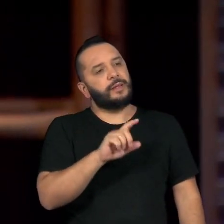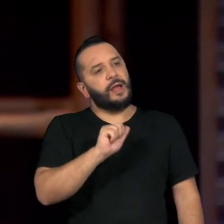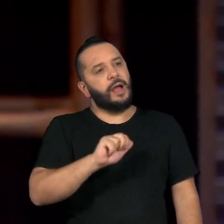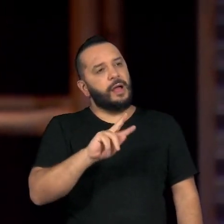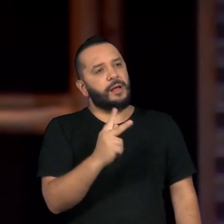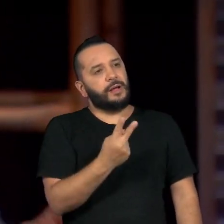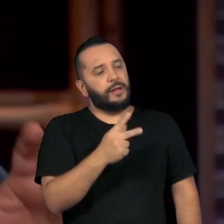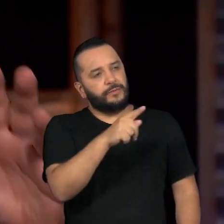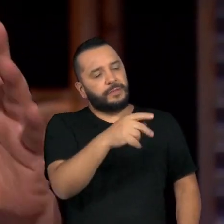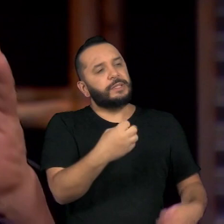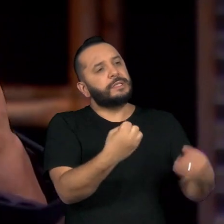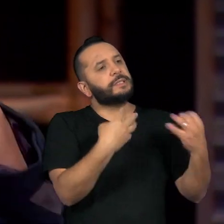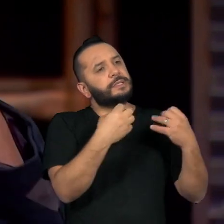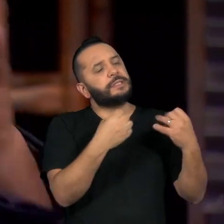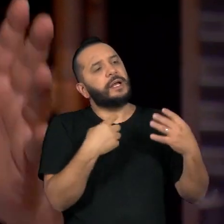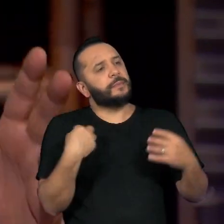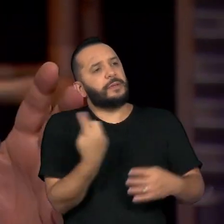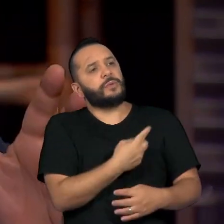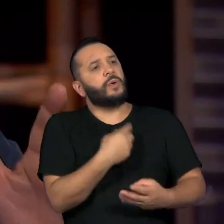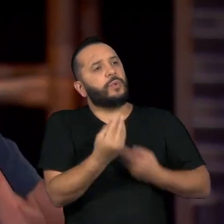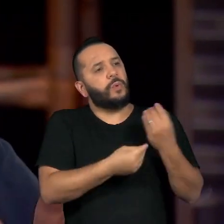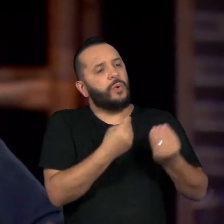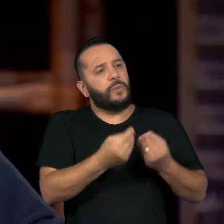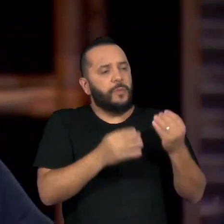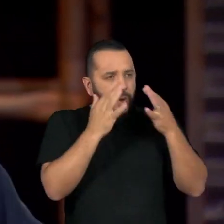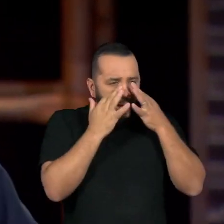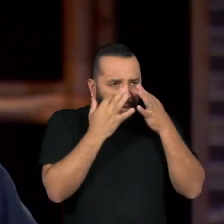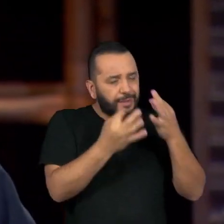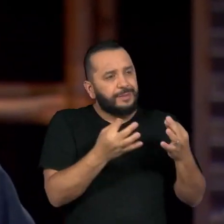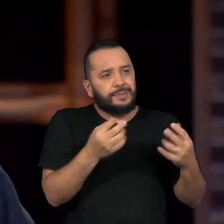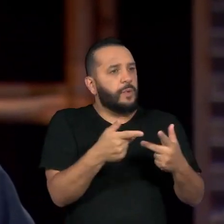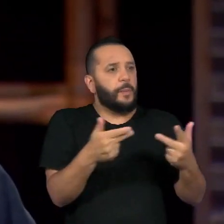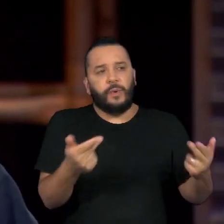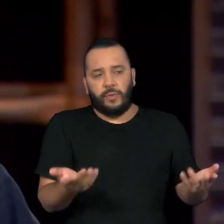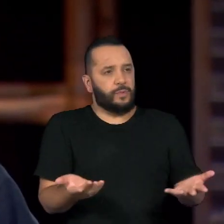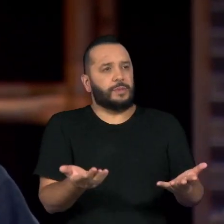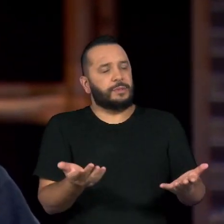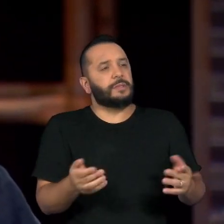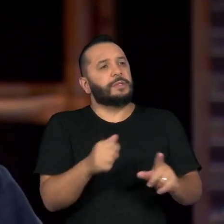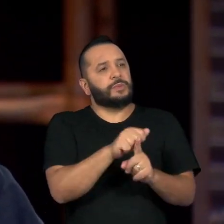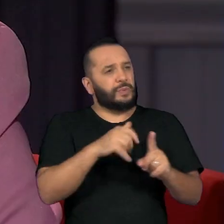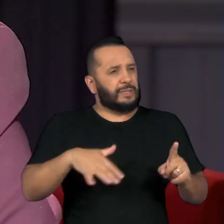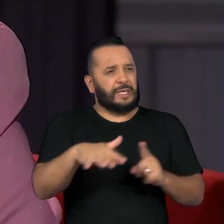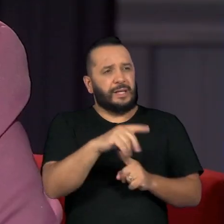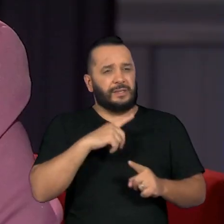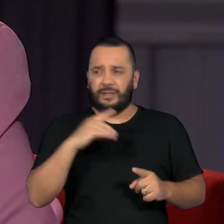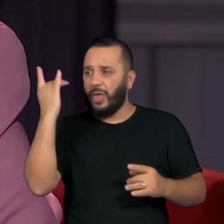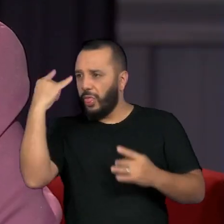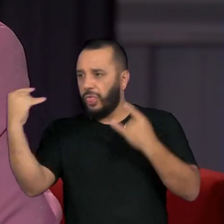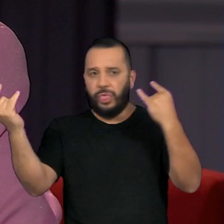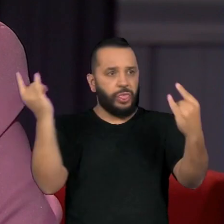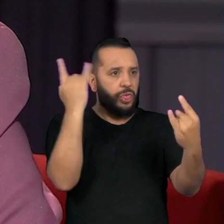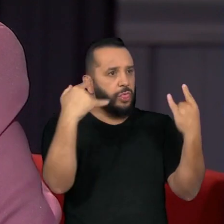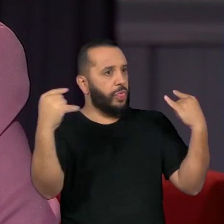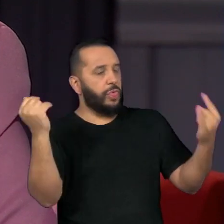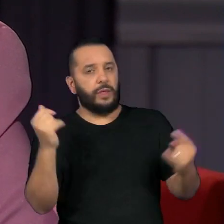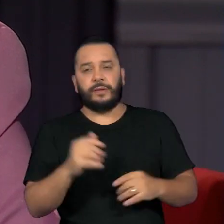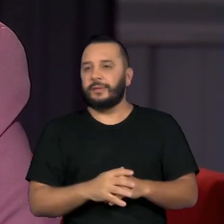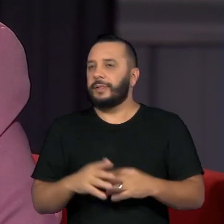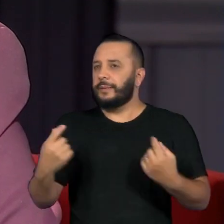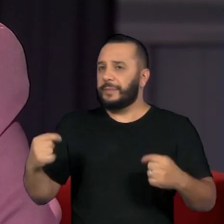nos ensinar como ter atenção em alguma coisa nesse mundo tão cheio de ruído? Não tem outra coisa